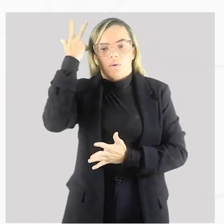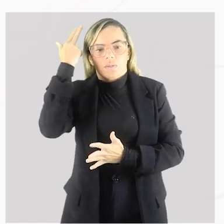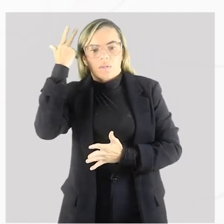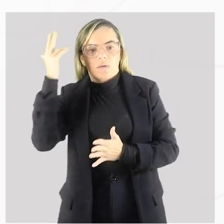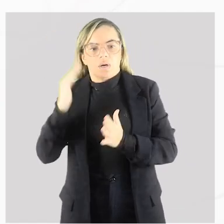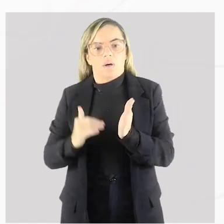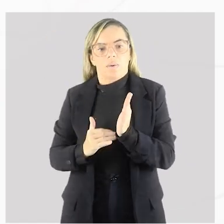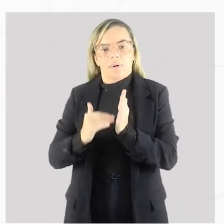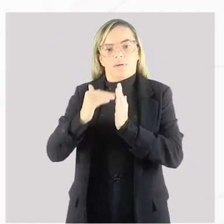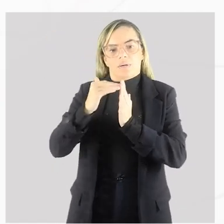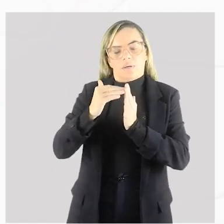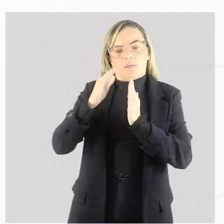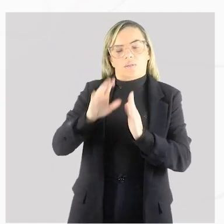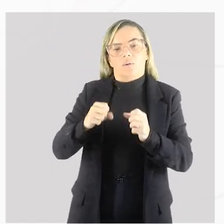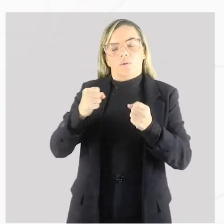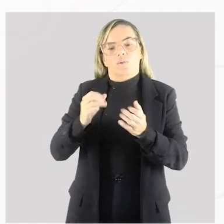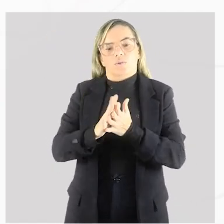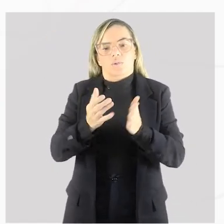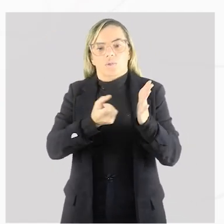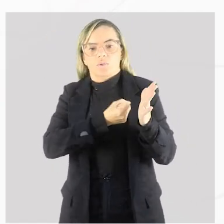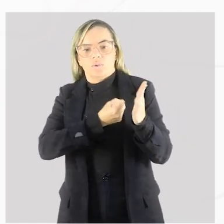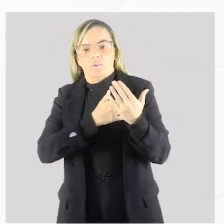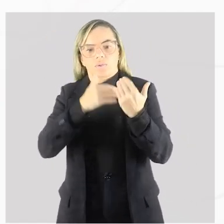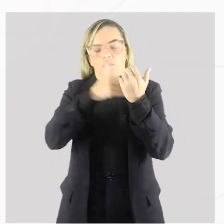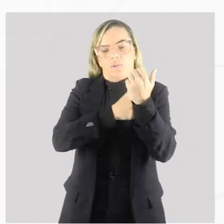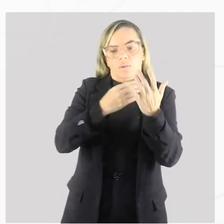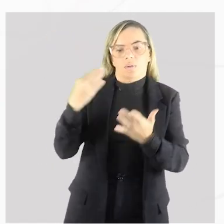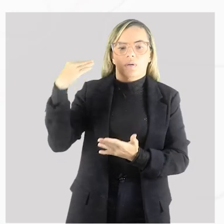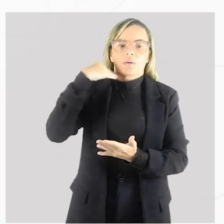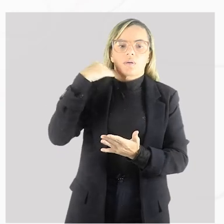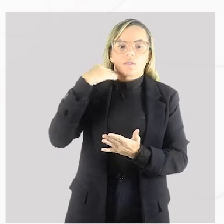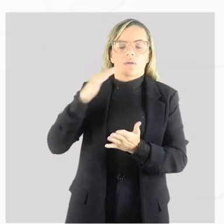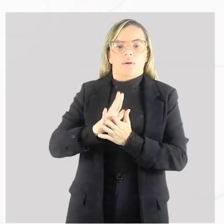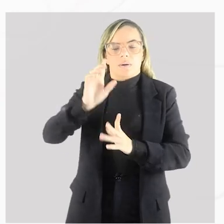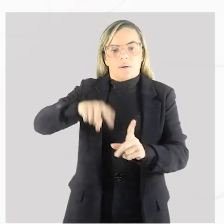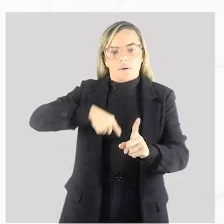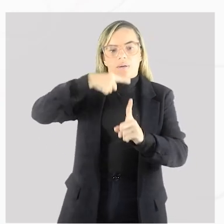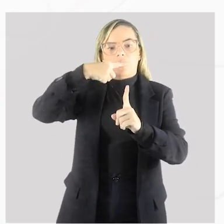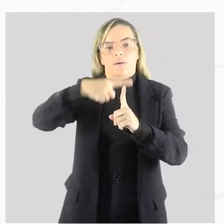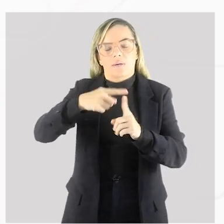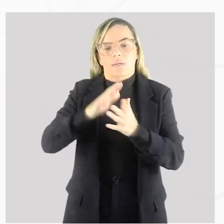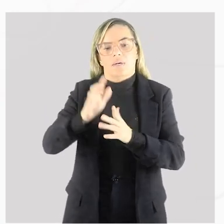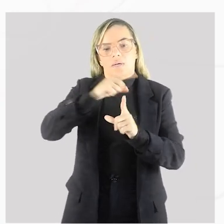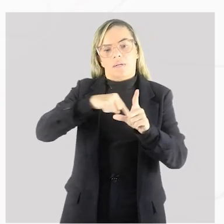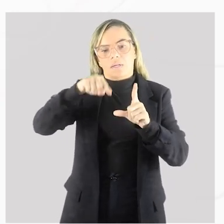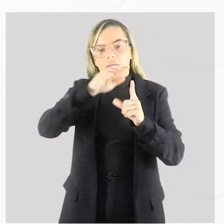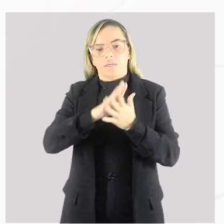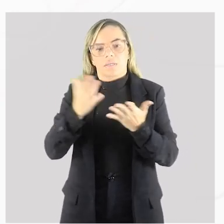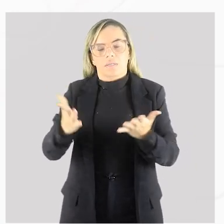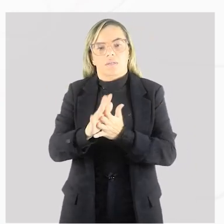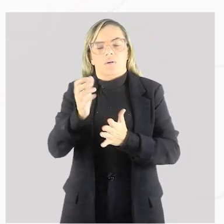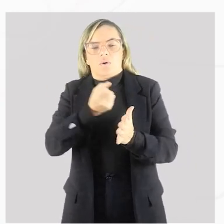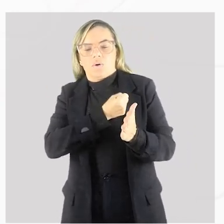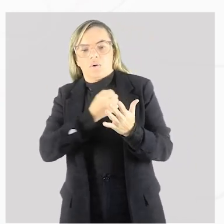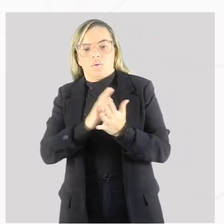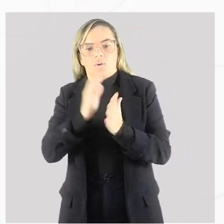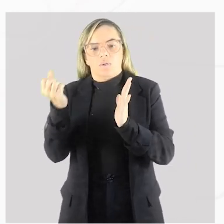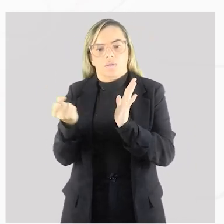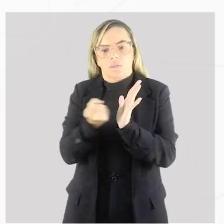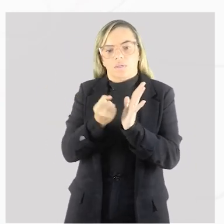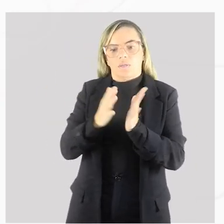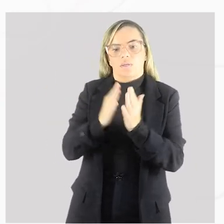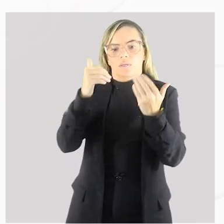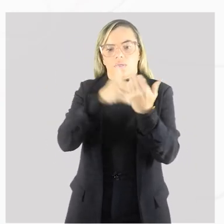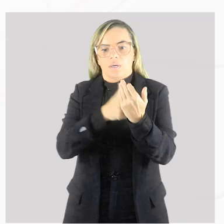para aumentar a capacidade de números de senhas de banco é acrescentar mais caracteres a essa senha. Essa